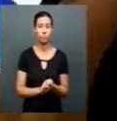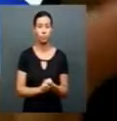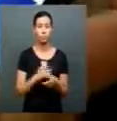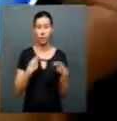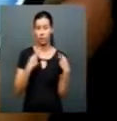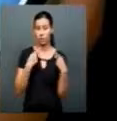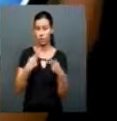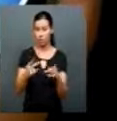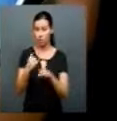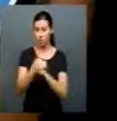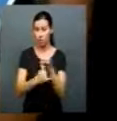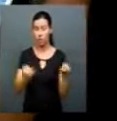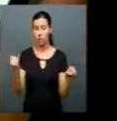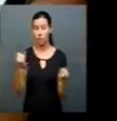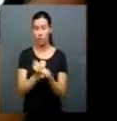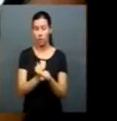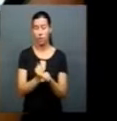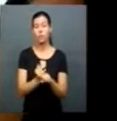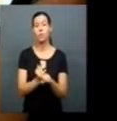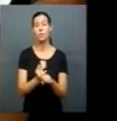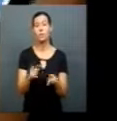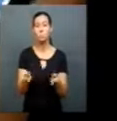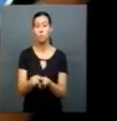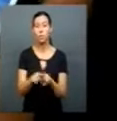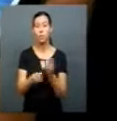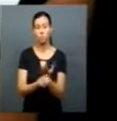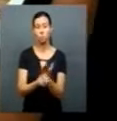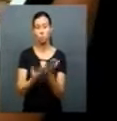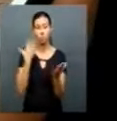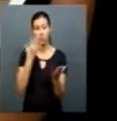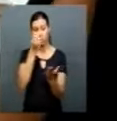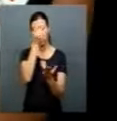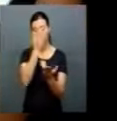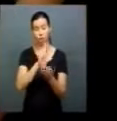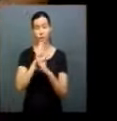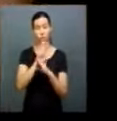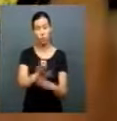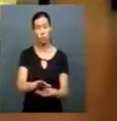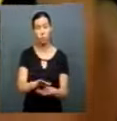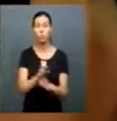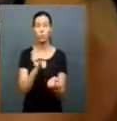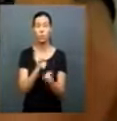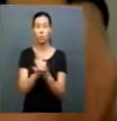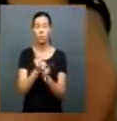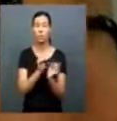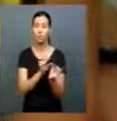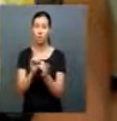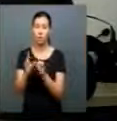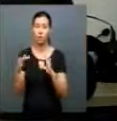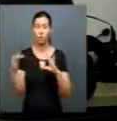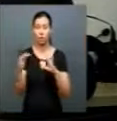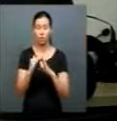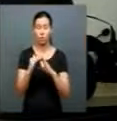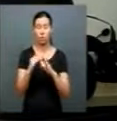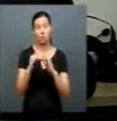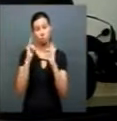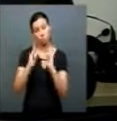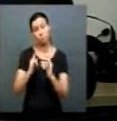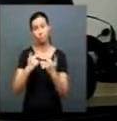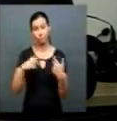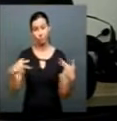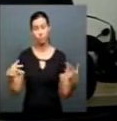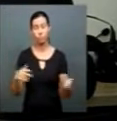equipe também oferece às construtoras aplicativos que podem facilitar o processo de compra e venda de imóveis. A gente